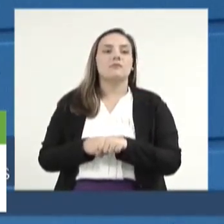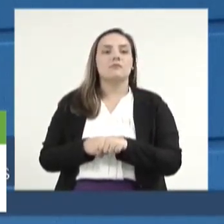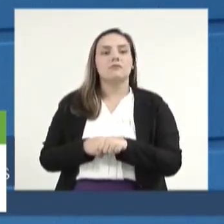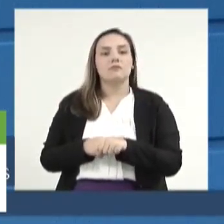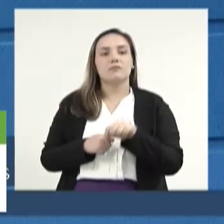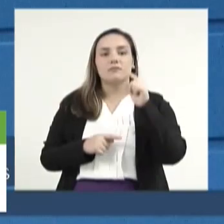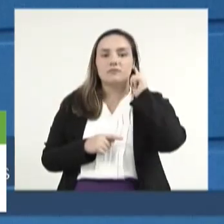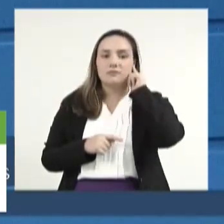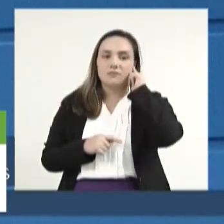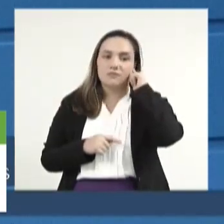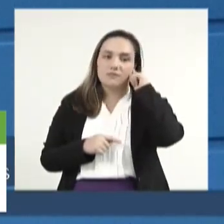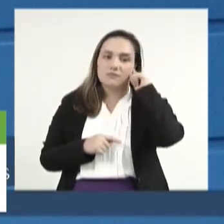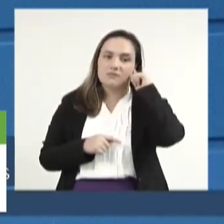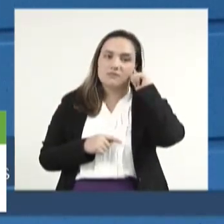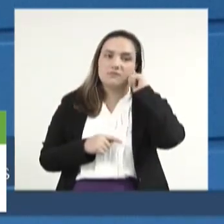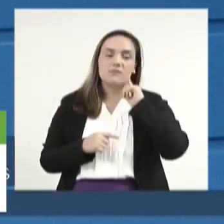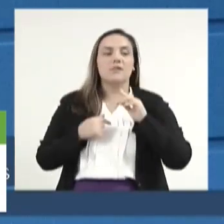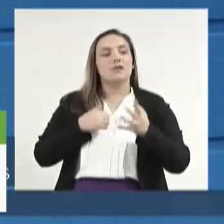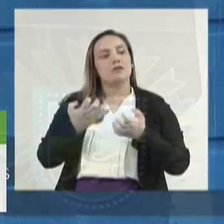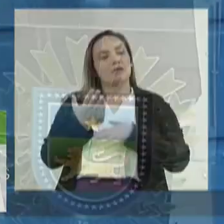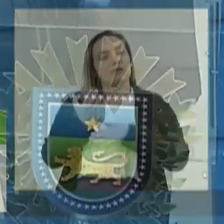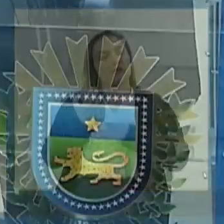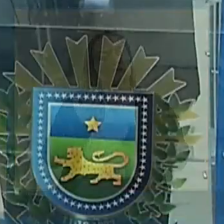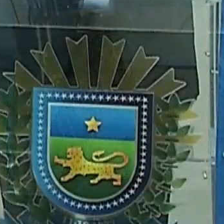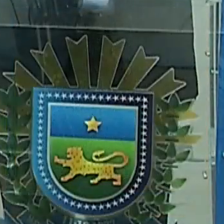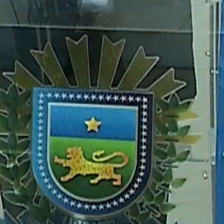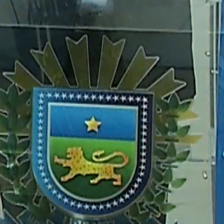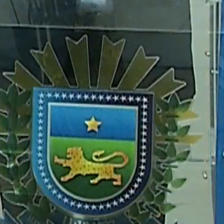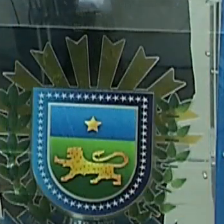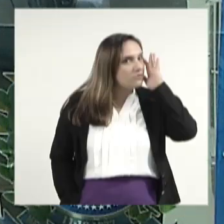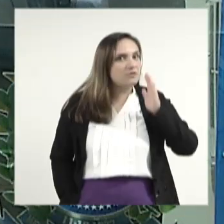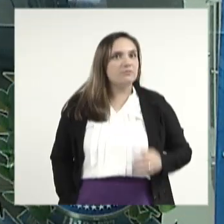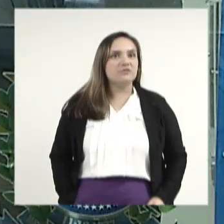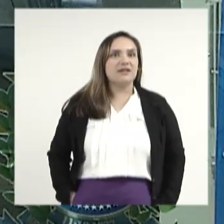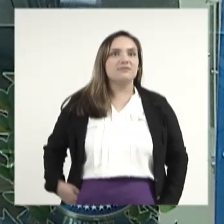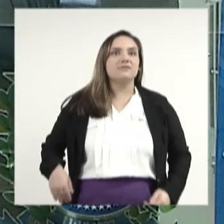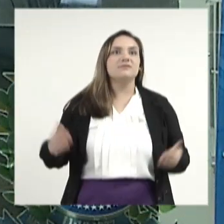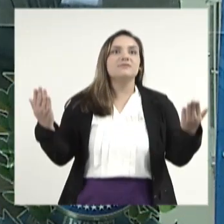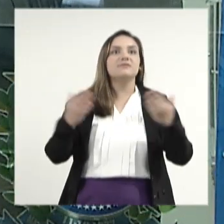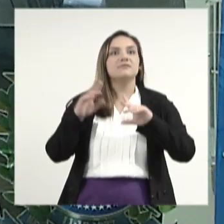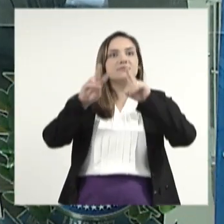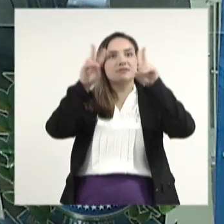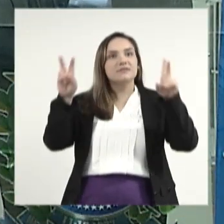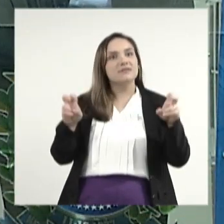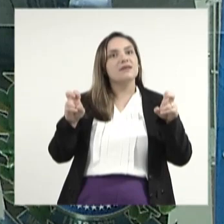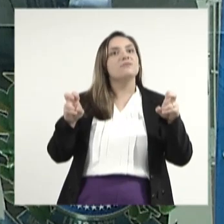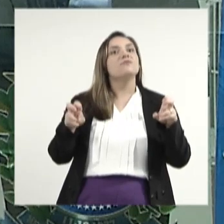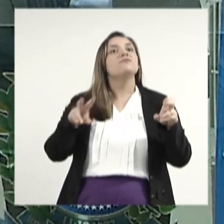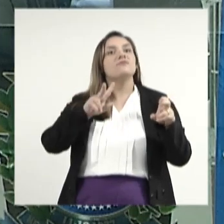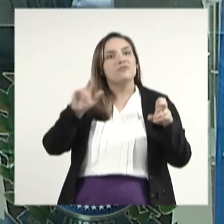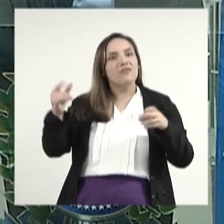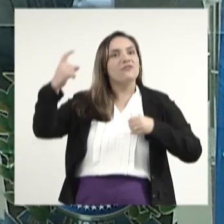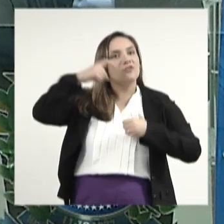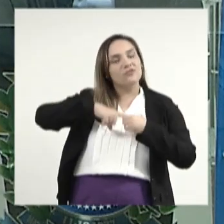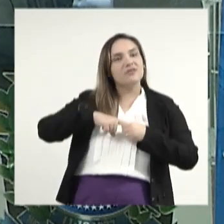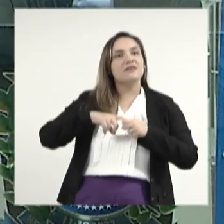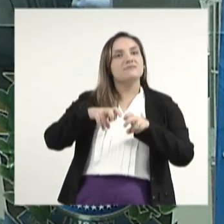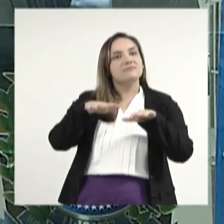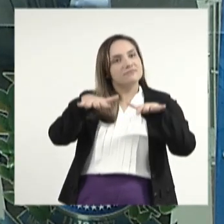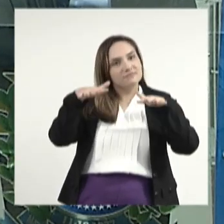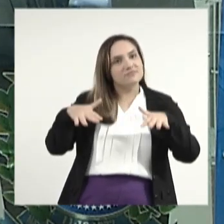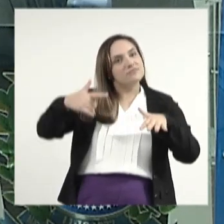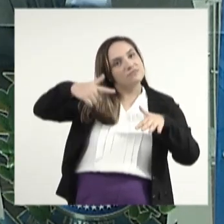Então eu queria só dar essa explicação para contribuir com o debate. É um assunto que certamente ainda vai voltar para o plenário da